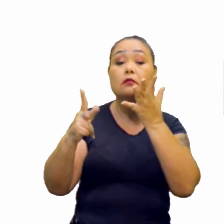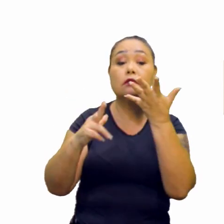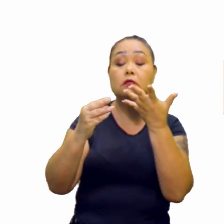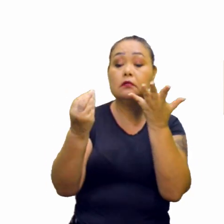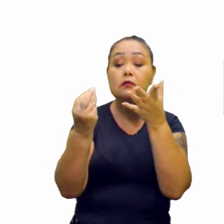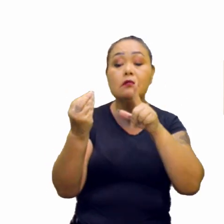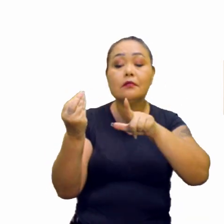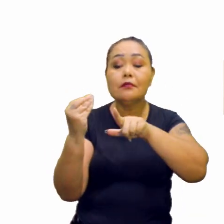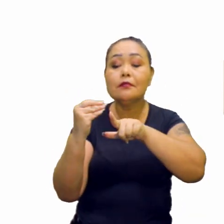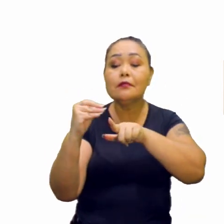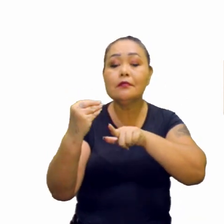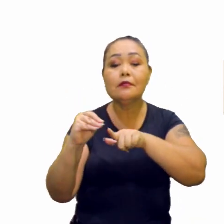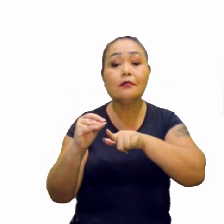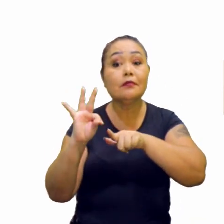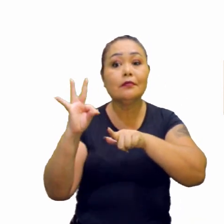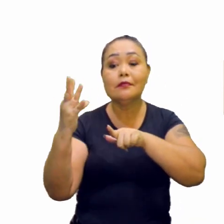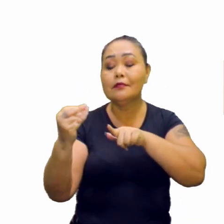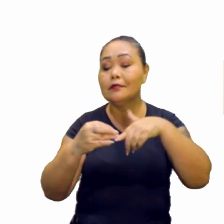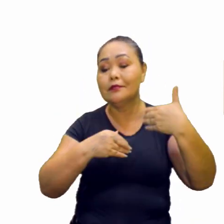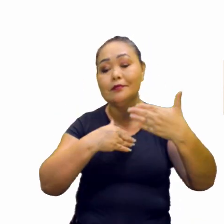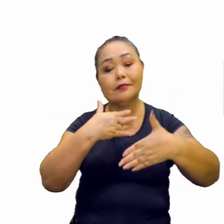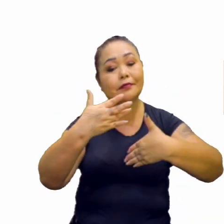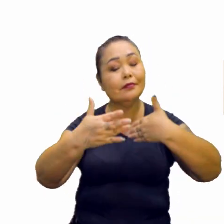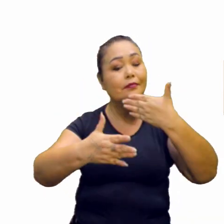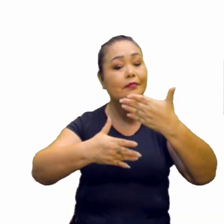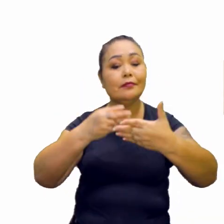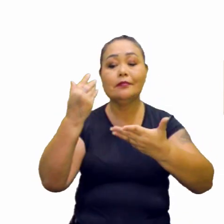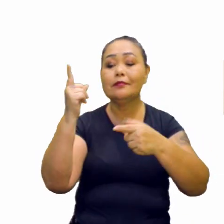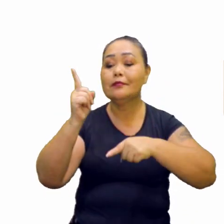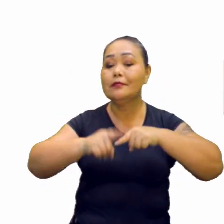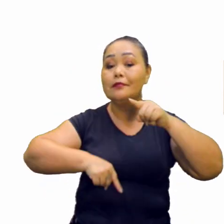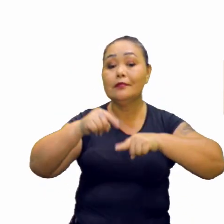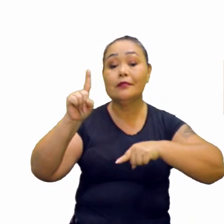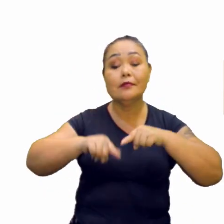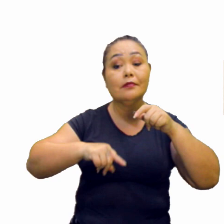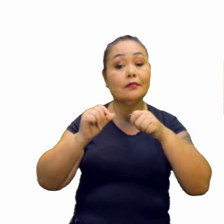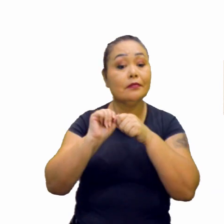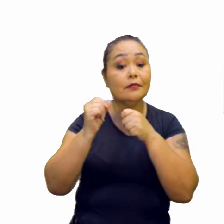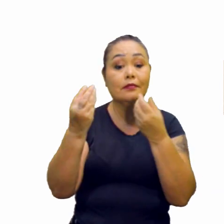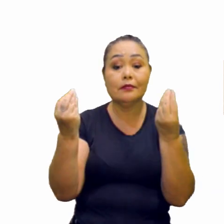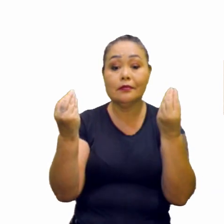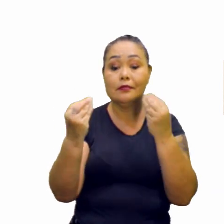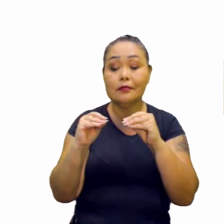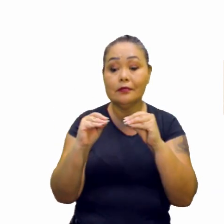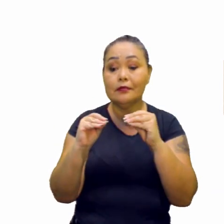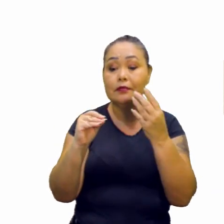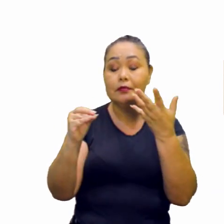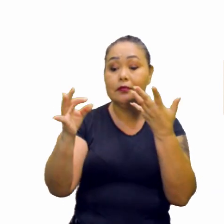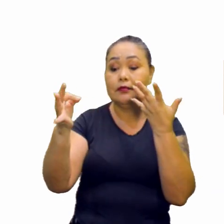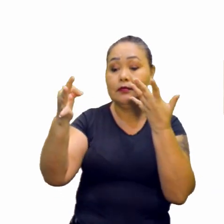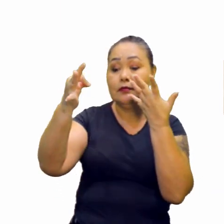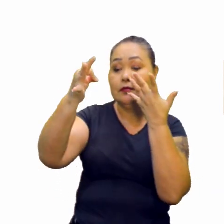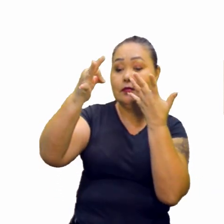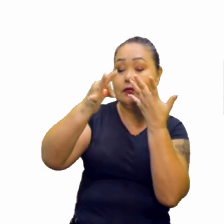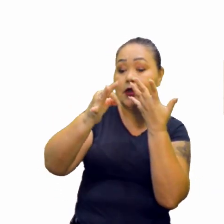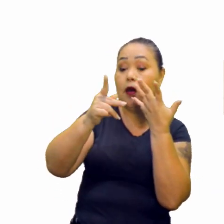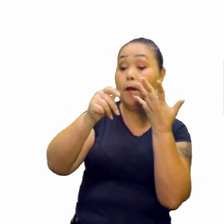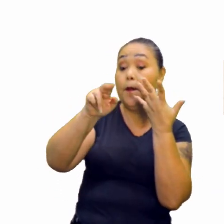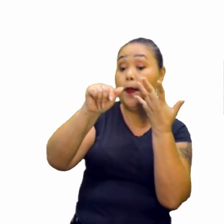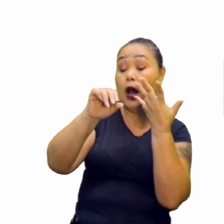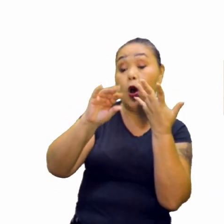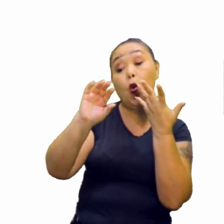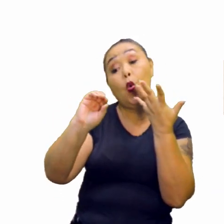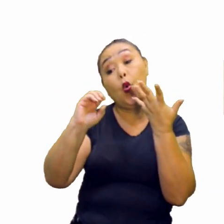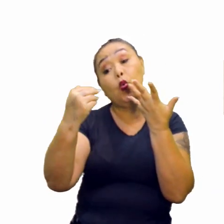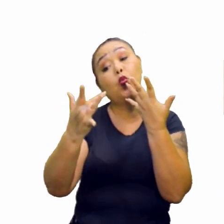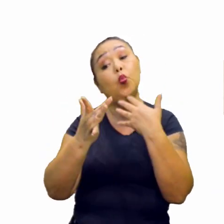é feita em todo o processo, com material que não tem incidência de ataque de alguma praga ou doença.